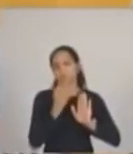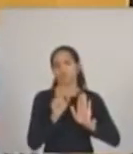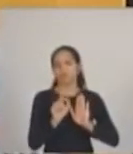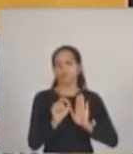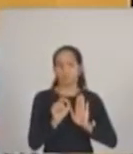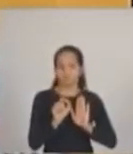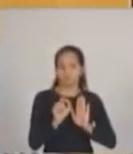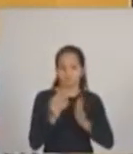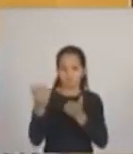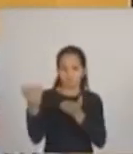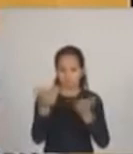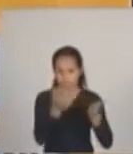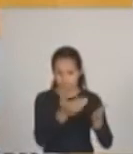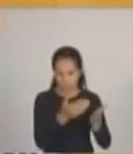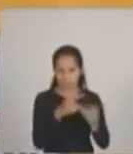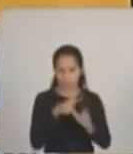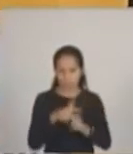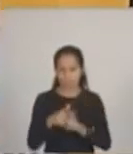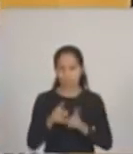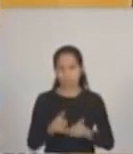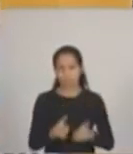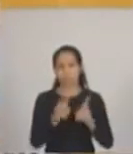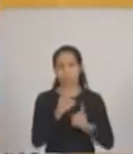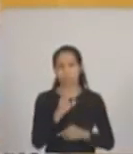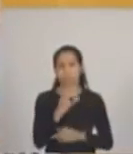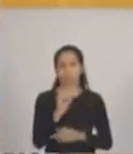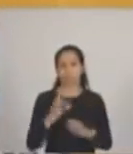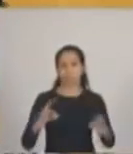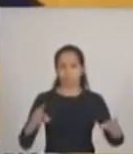nobres colegas a manutenção do veto total projeto.